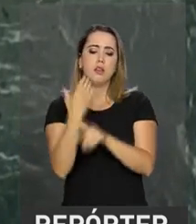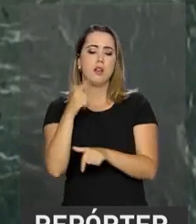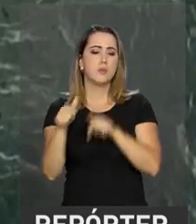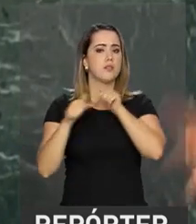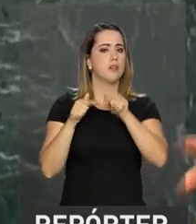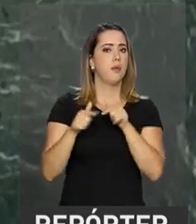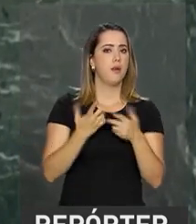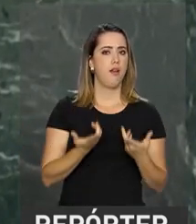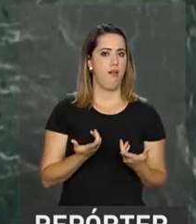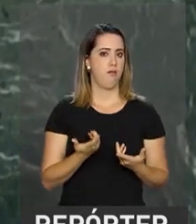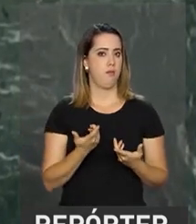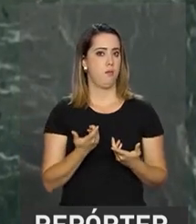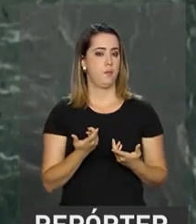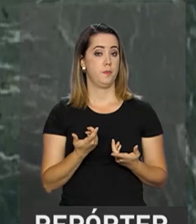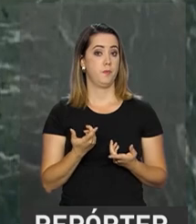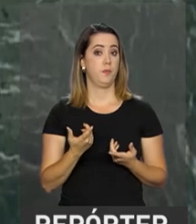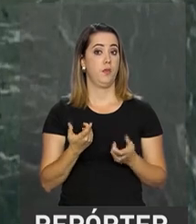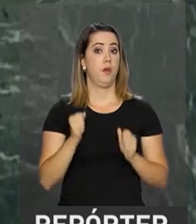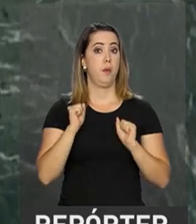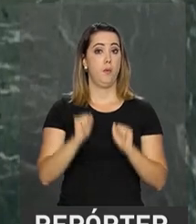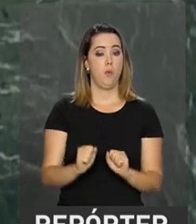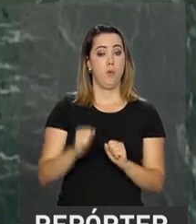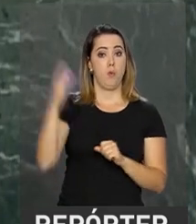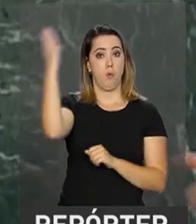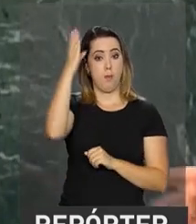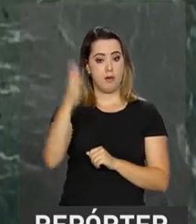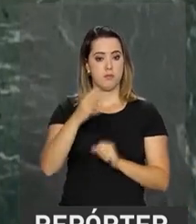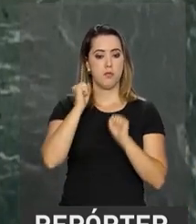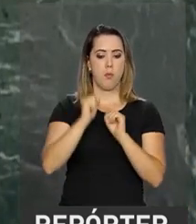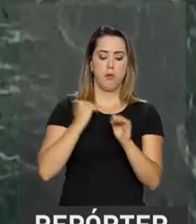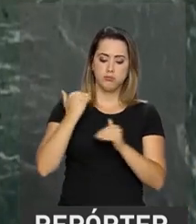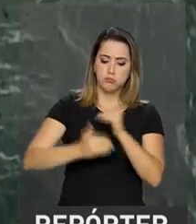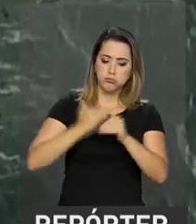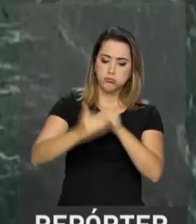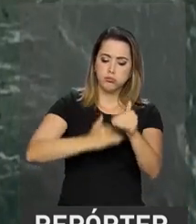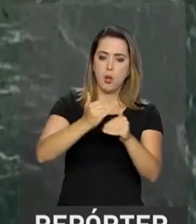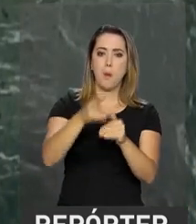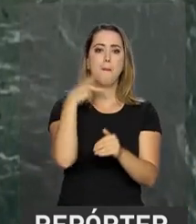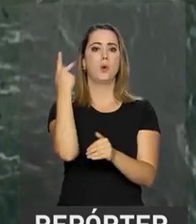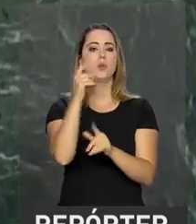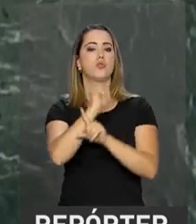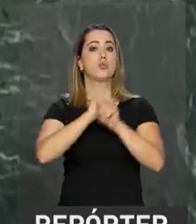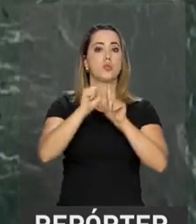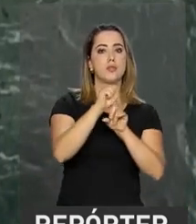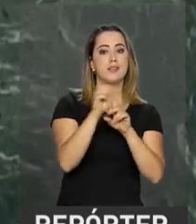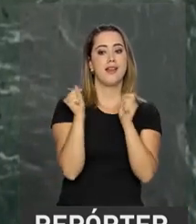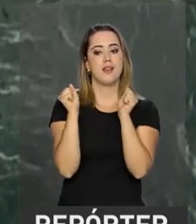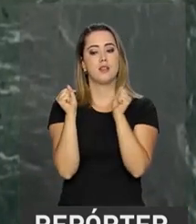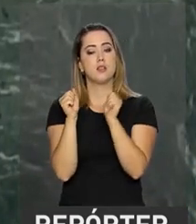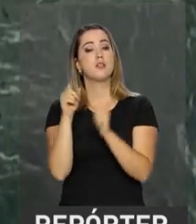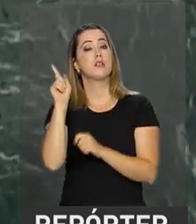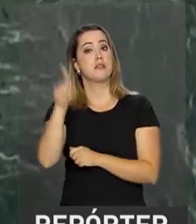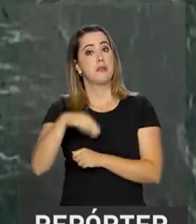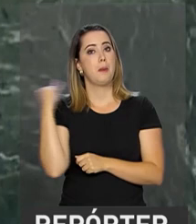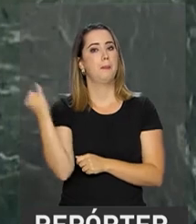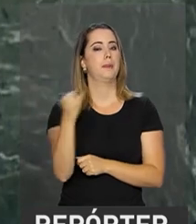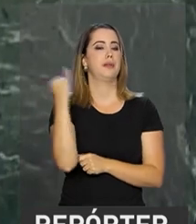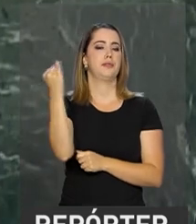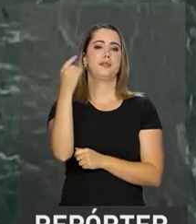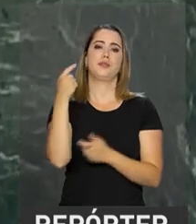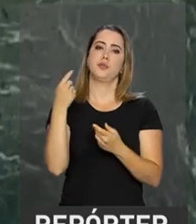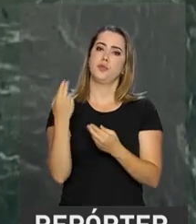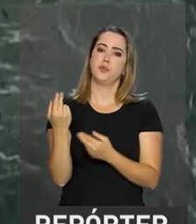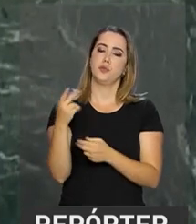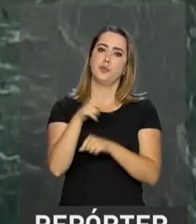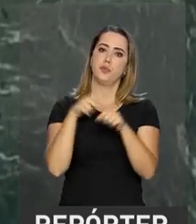empregos, recobramos a capacidade do Estado de levar adiante políticas sociais indispensáveis em um país